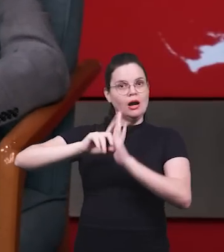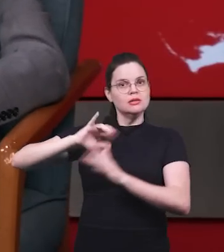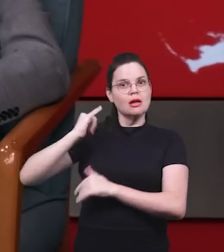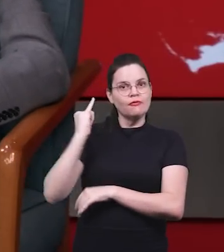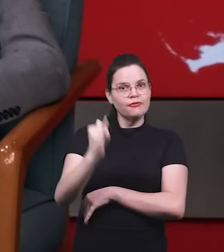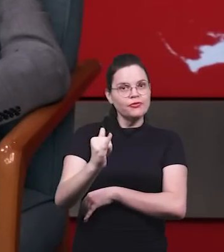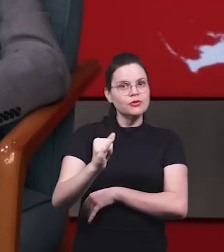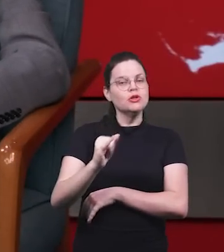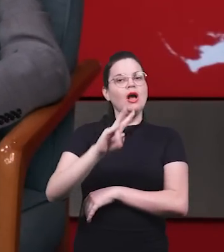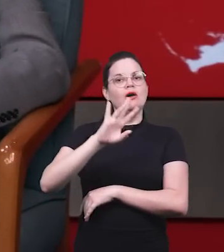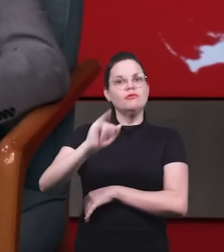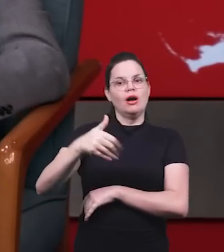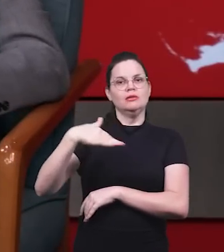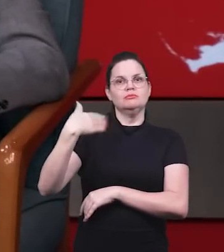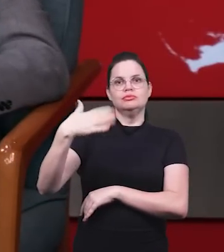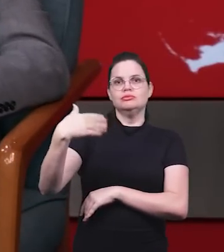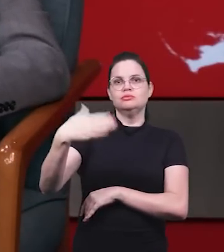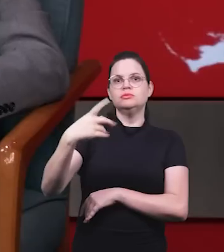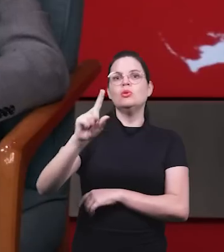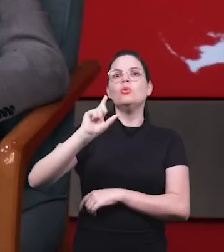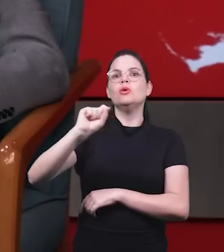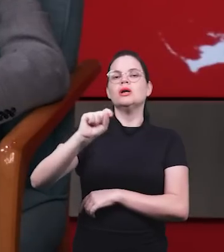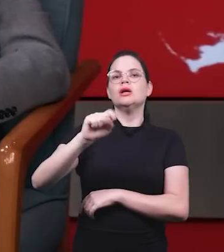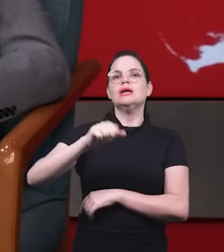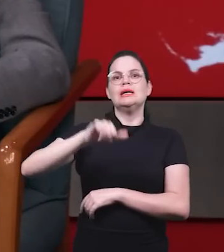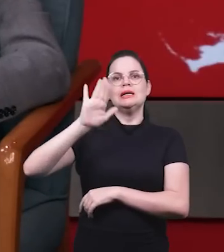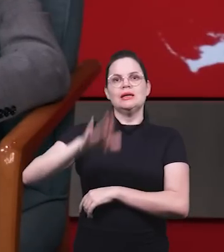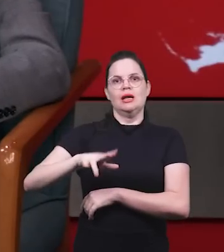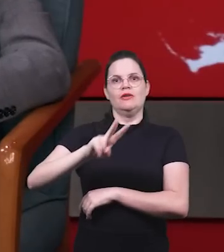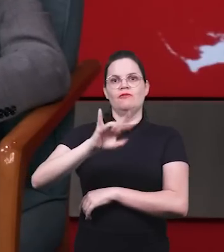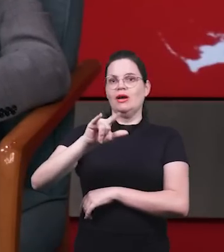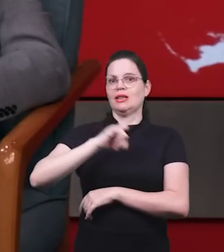fogo. E o que acontece ali?